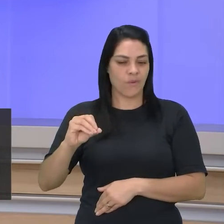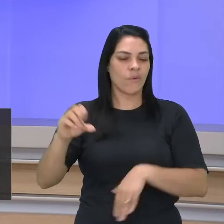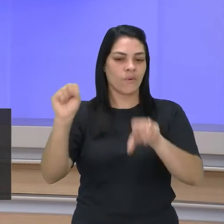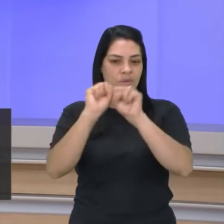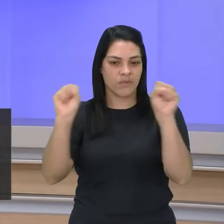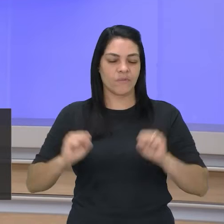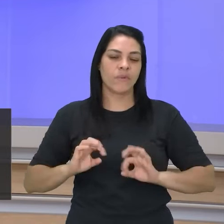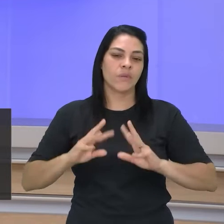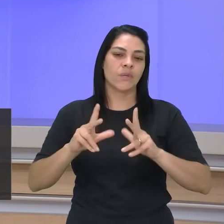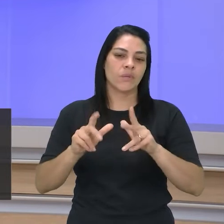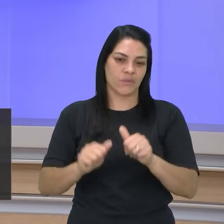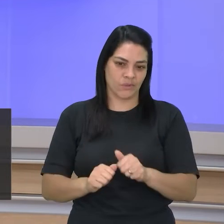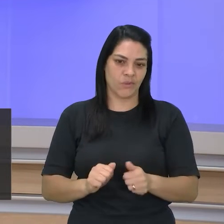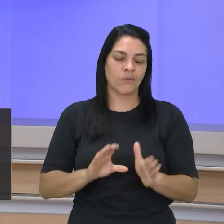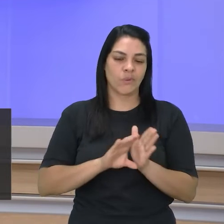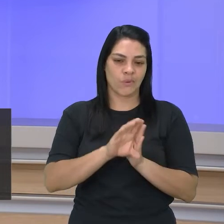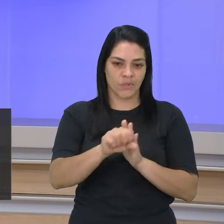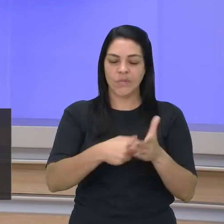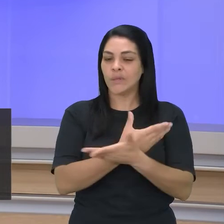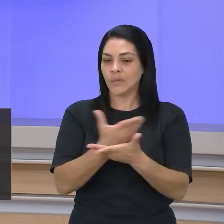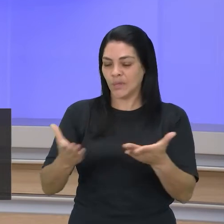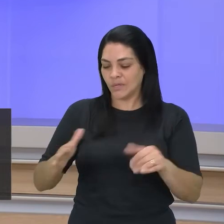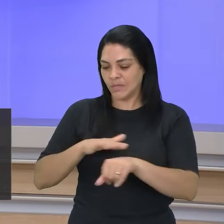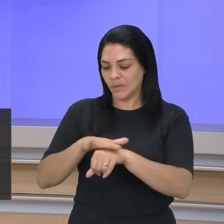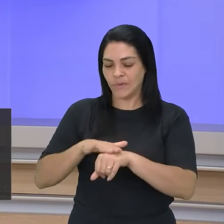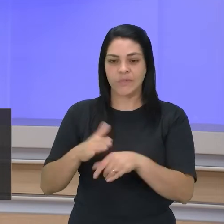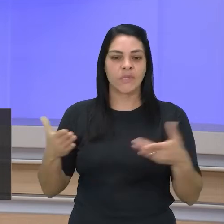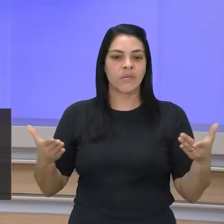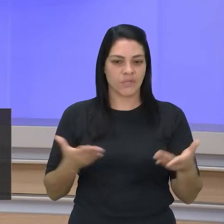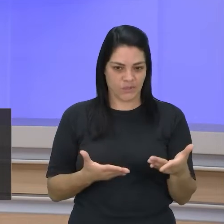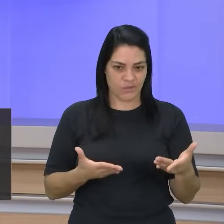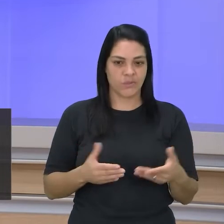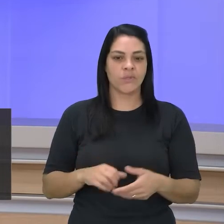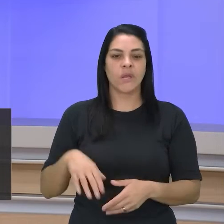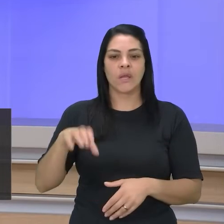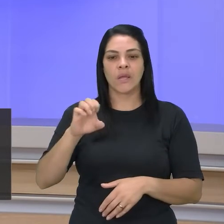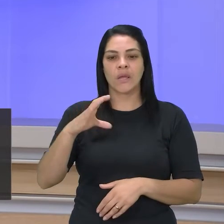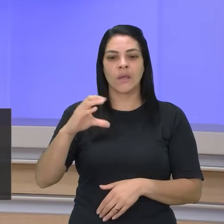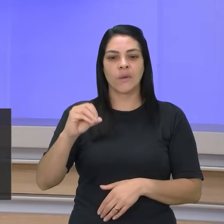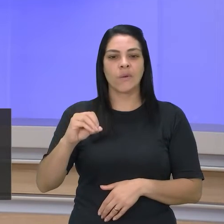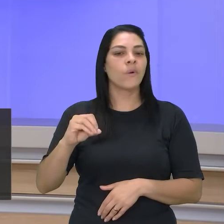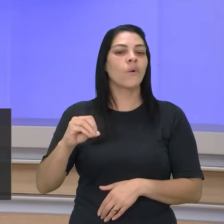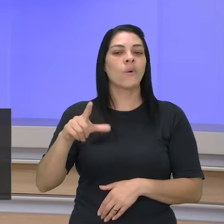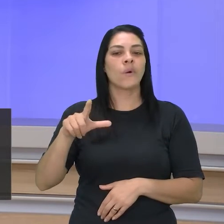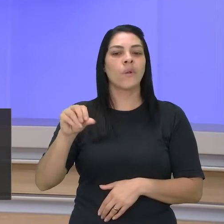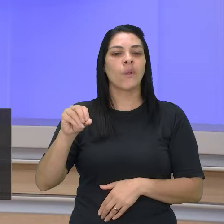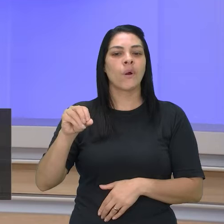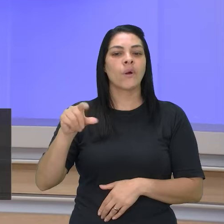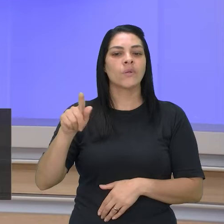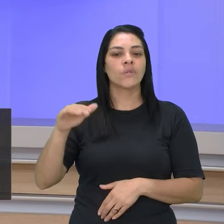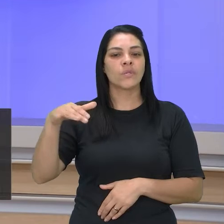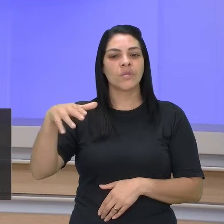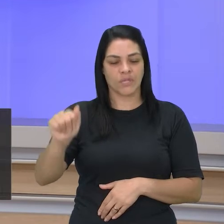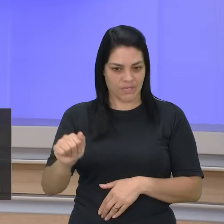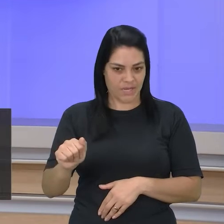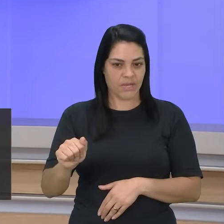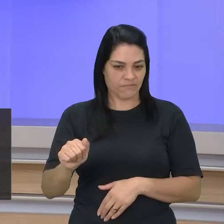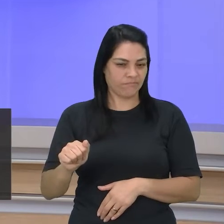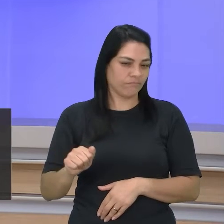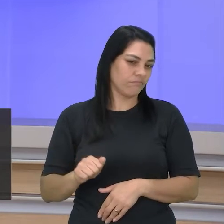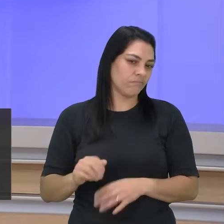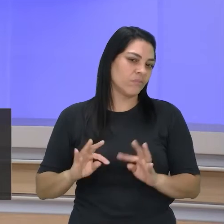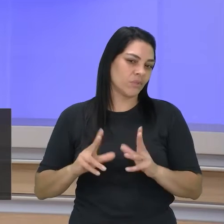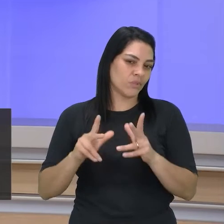esses conceitos que a gente está tratando aqui hoje de restauração ecológica, né, de espécies, mas é